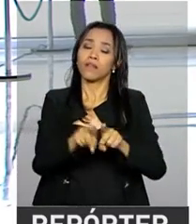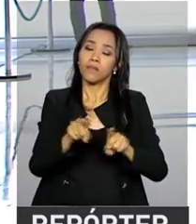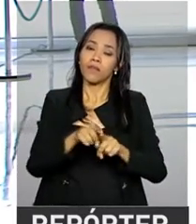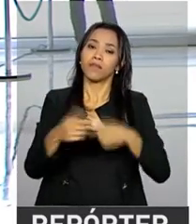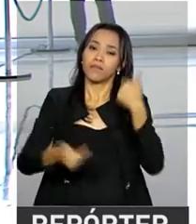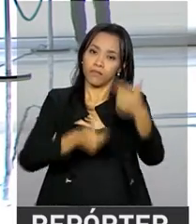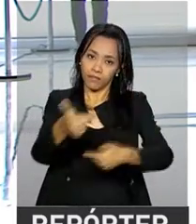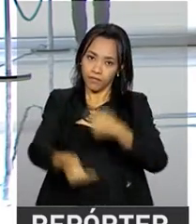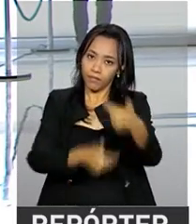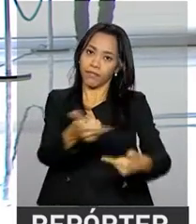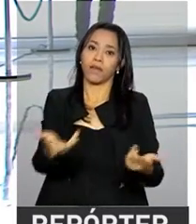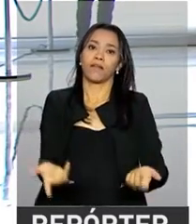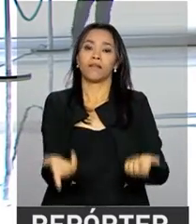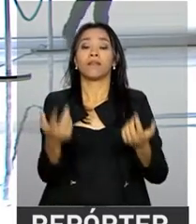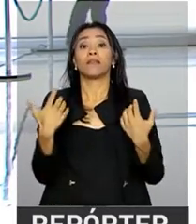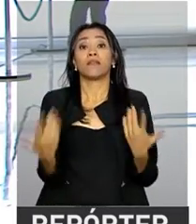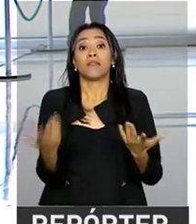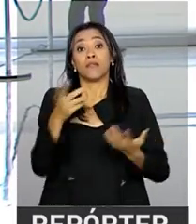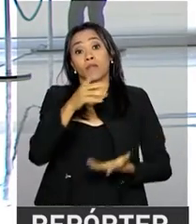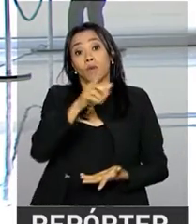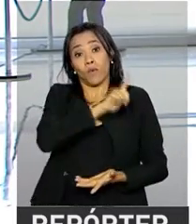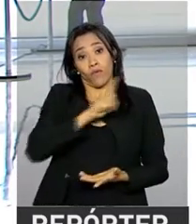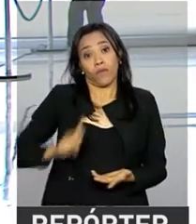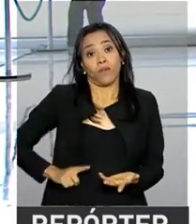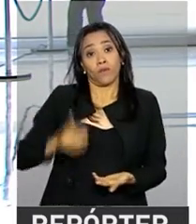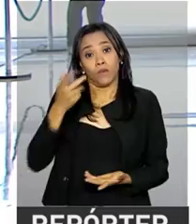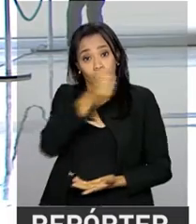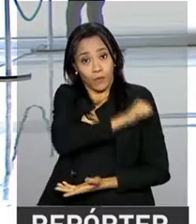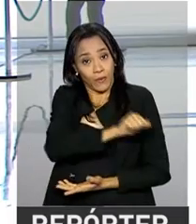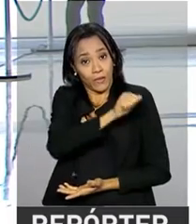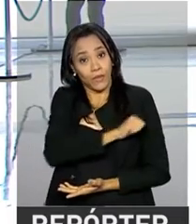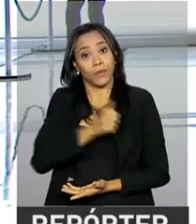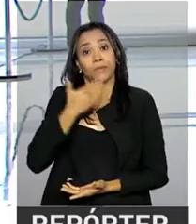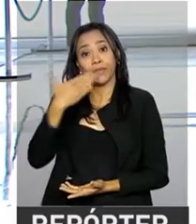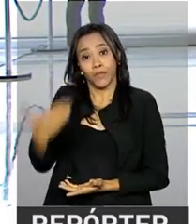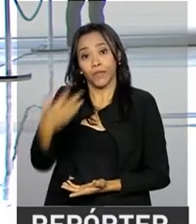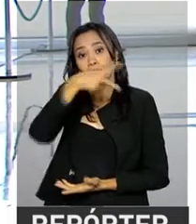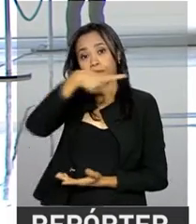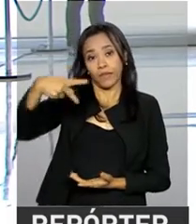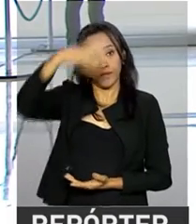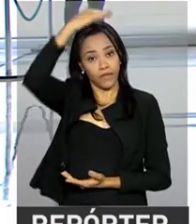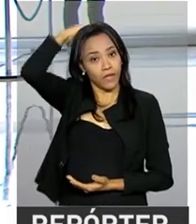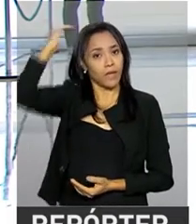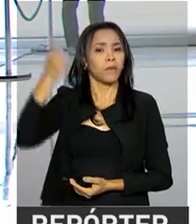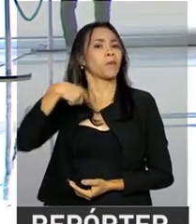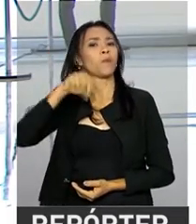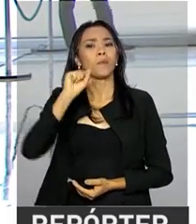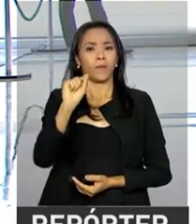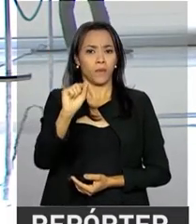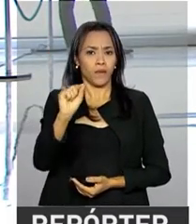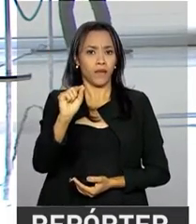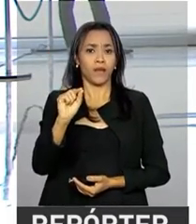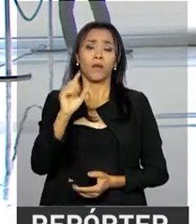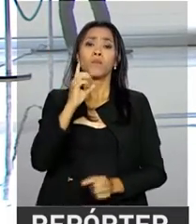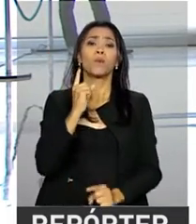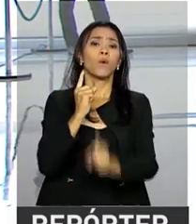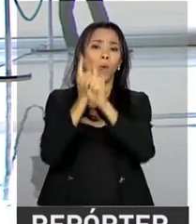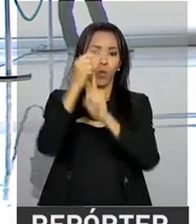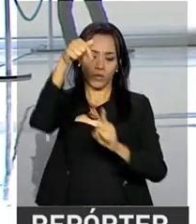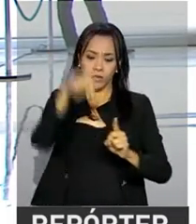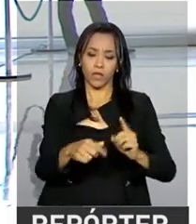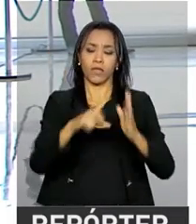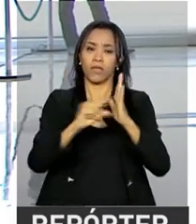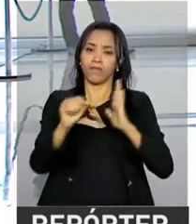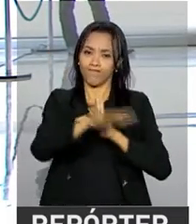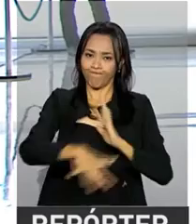O governador do Rio, Luiz Fernando Pezão, apresentou o pedido ao presidente Michel Temer aqui em encontro no Palácio